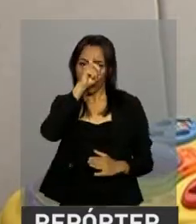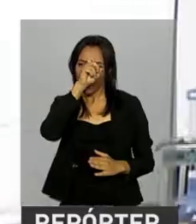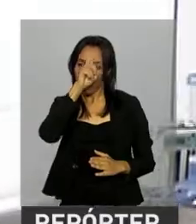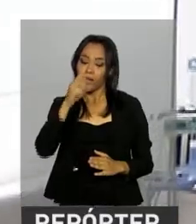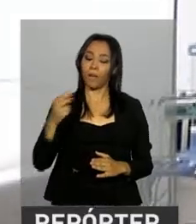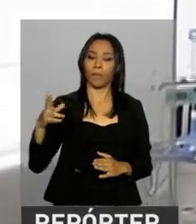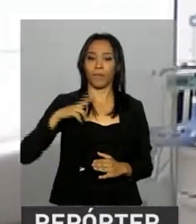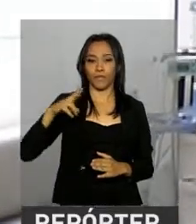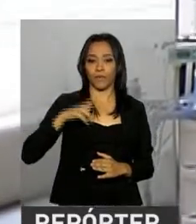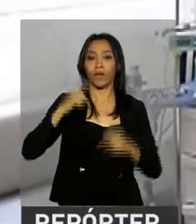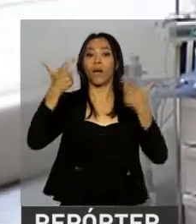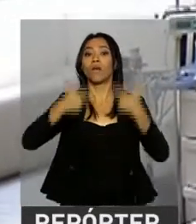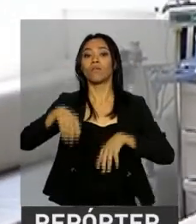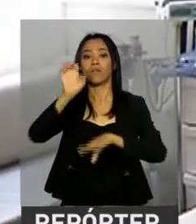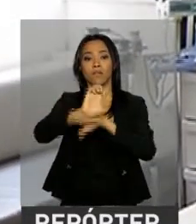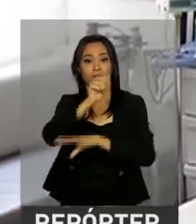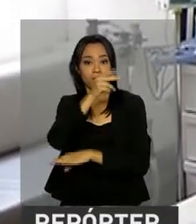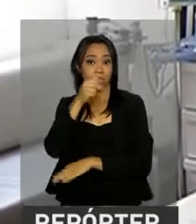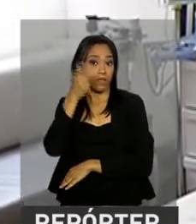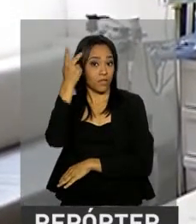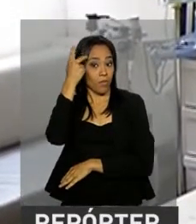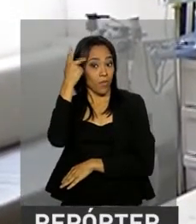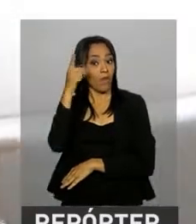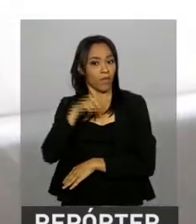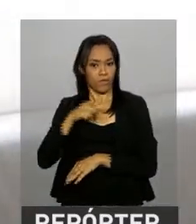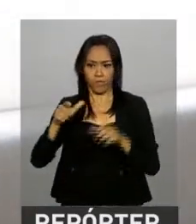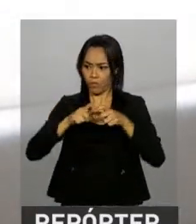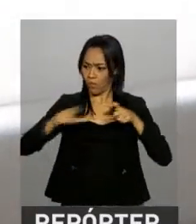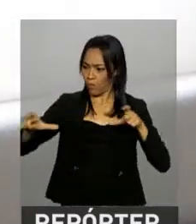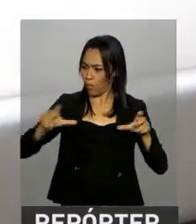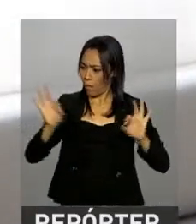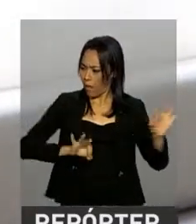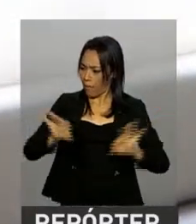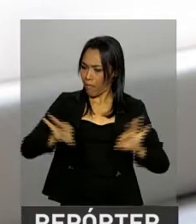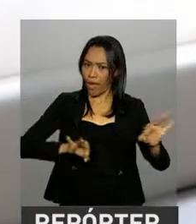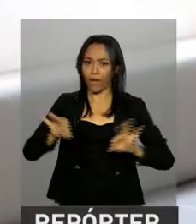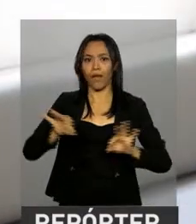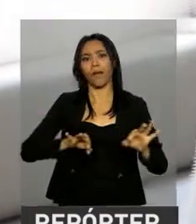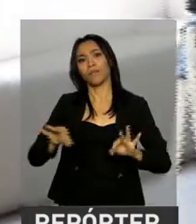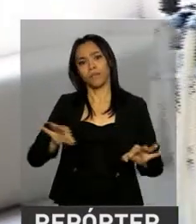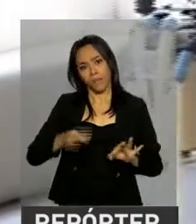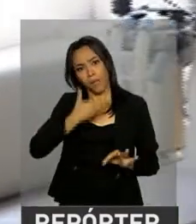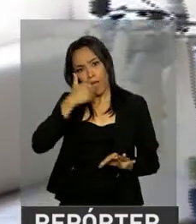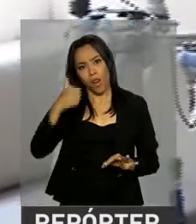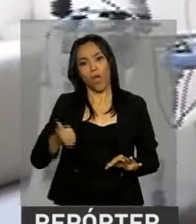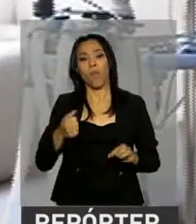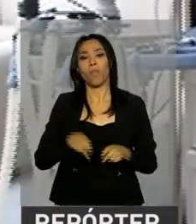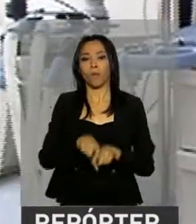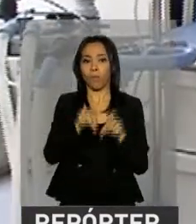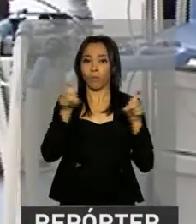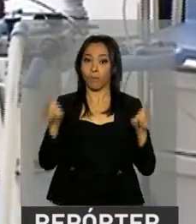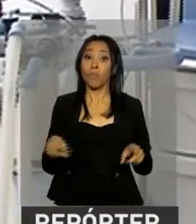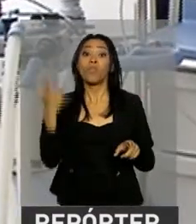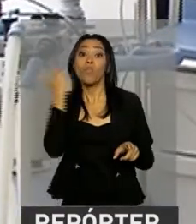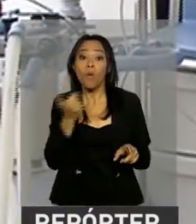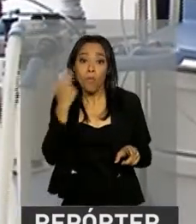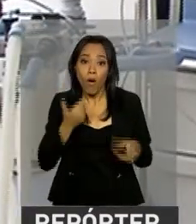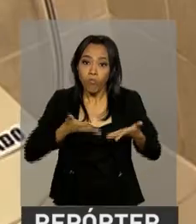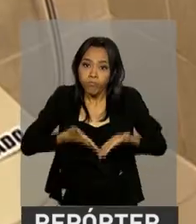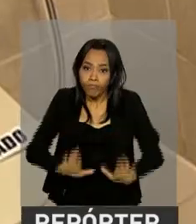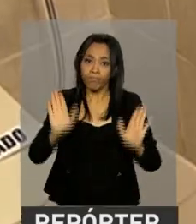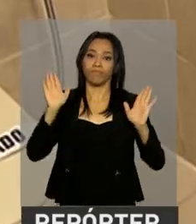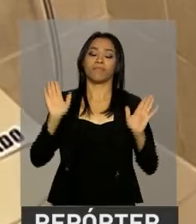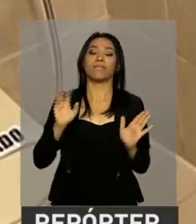paulista. Teve à disposição um quarto como esse, preparado para a gestante que opta pelo parto normal, com equipe de médicos